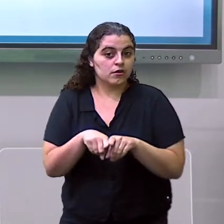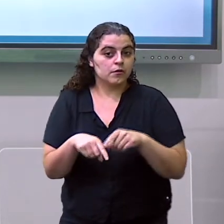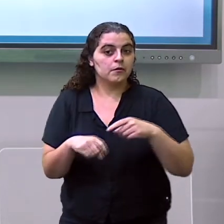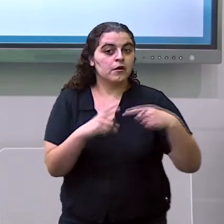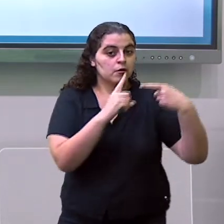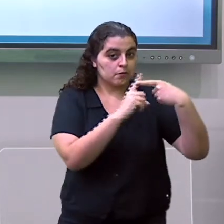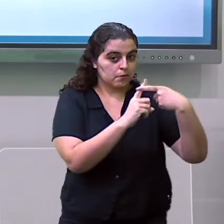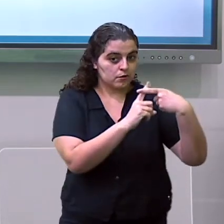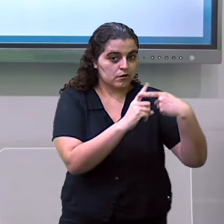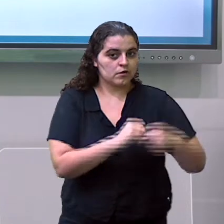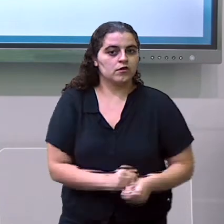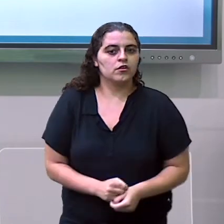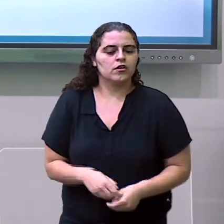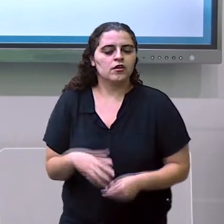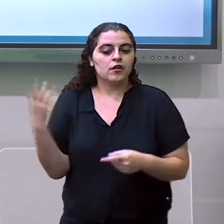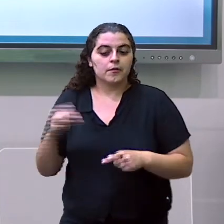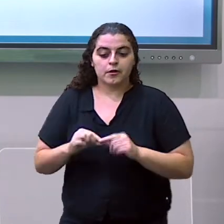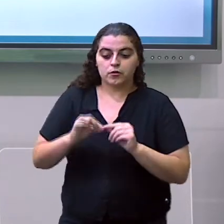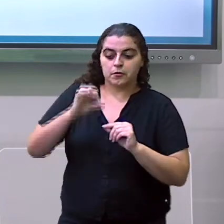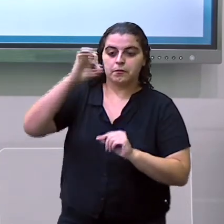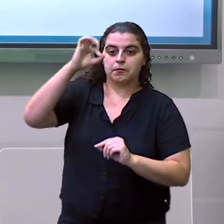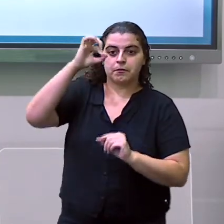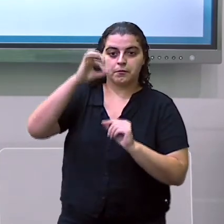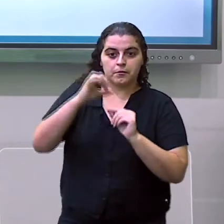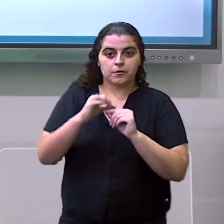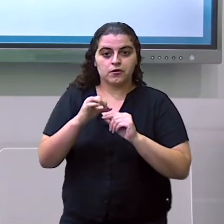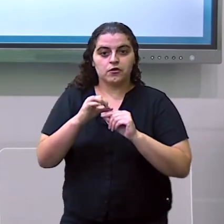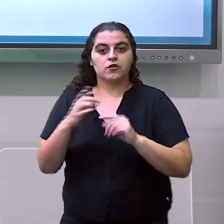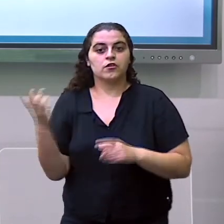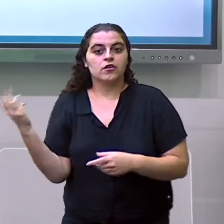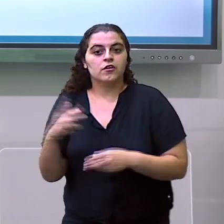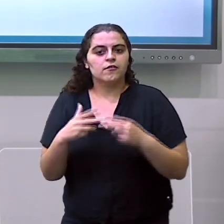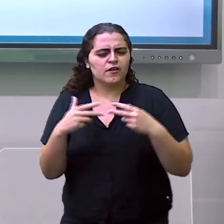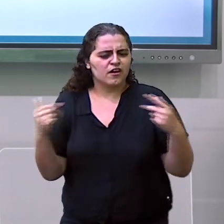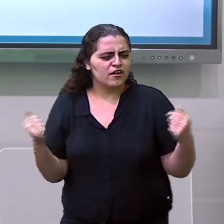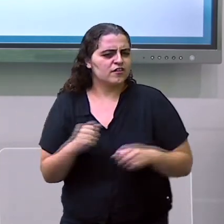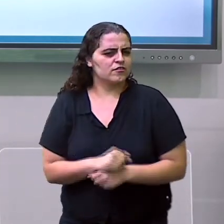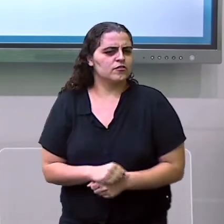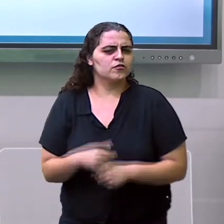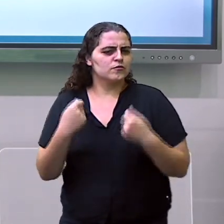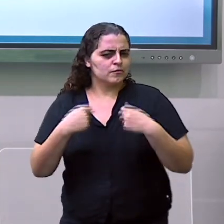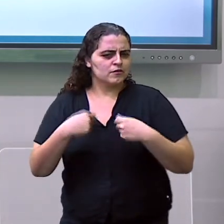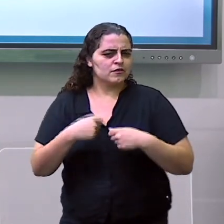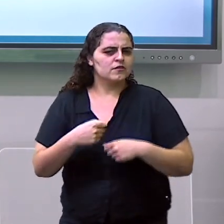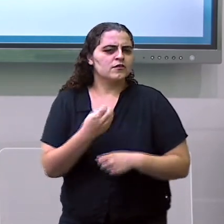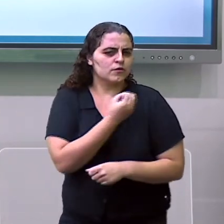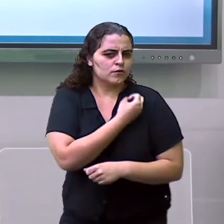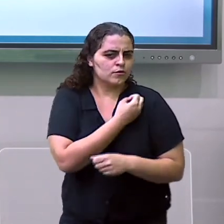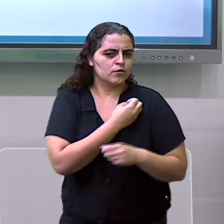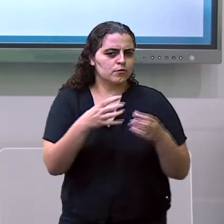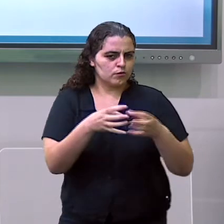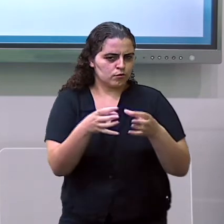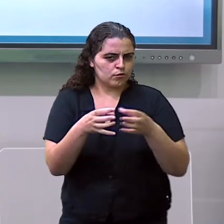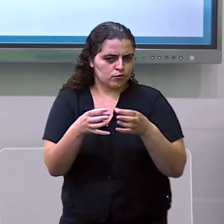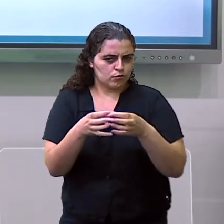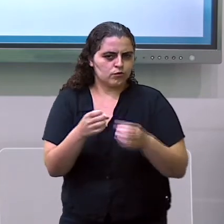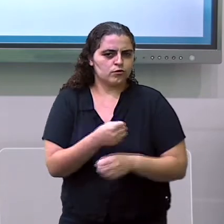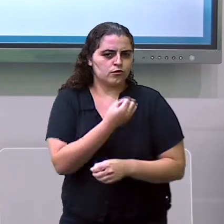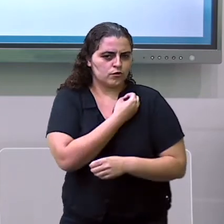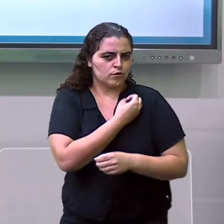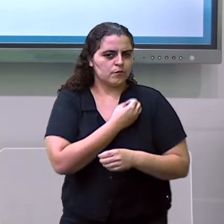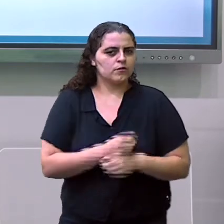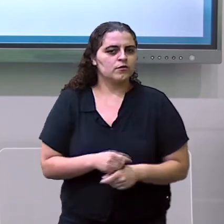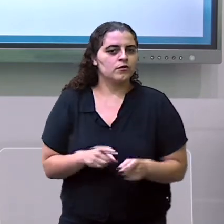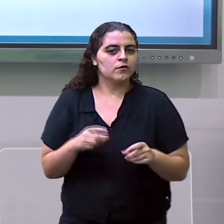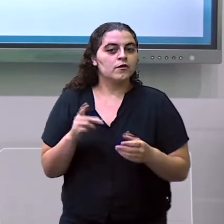Trabalhamos lá em medidas de temperatura, ou seja, quantas possibilidades trabalhamos então com os conjuntos numéricos?